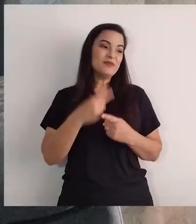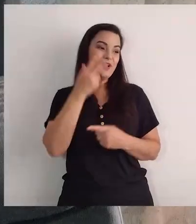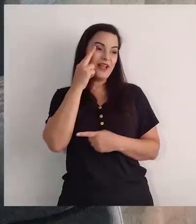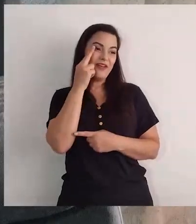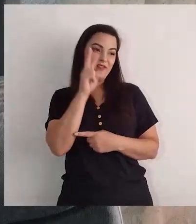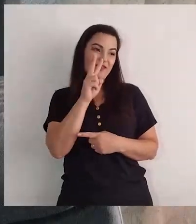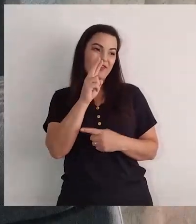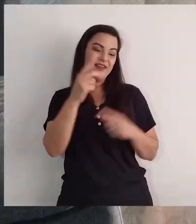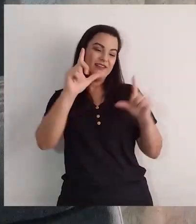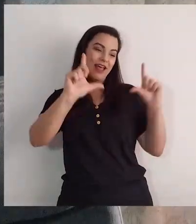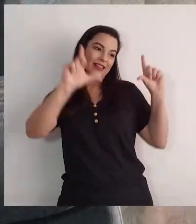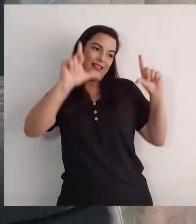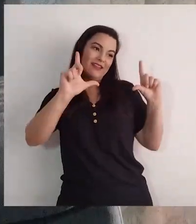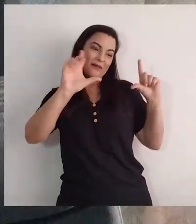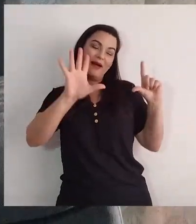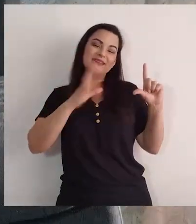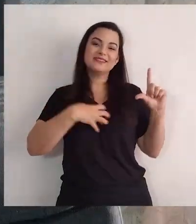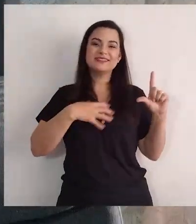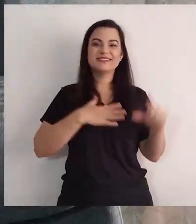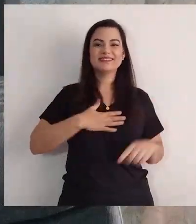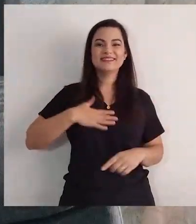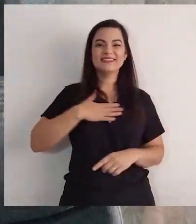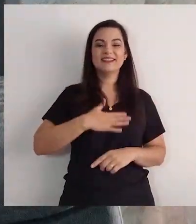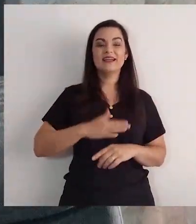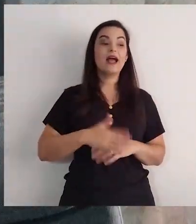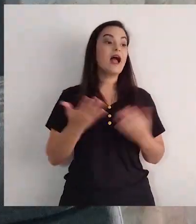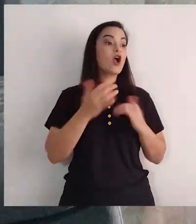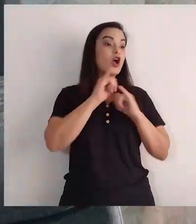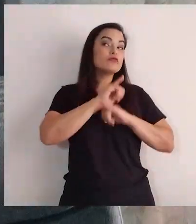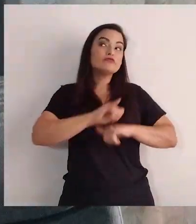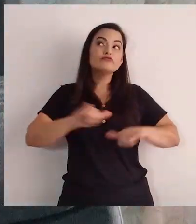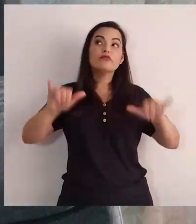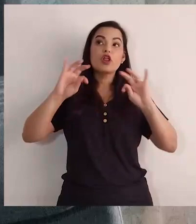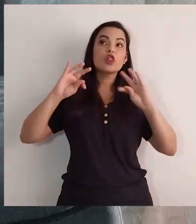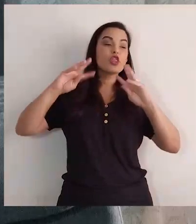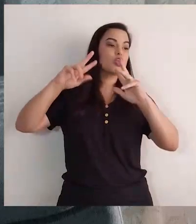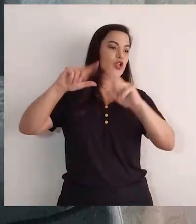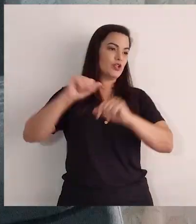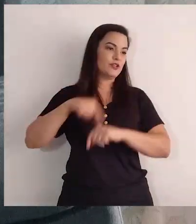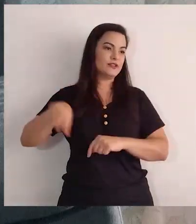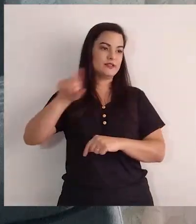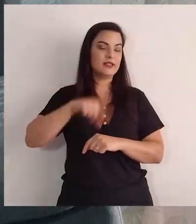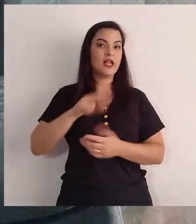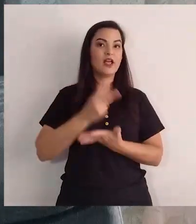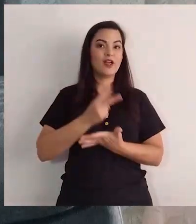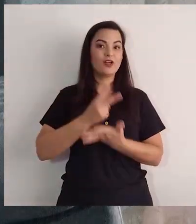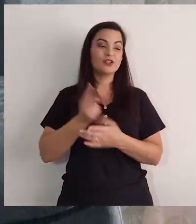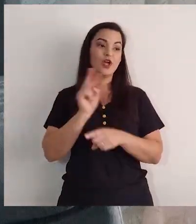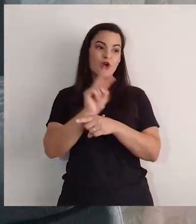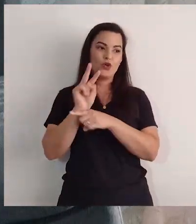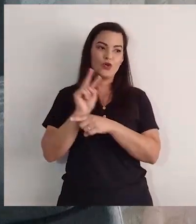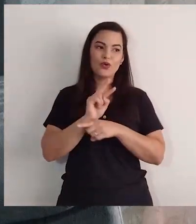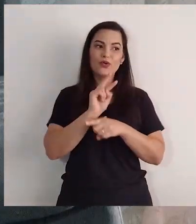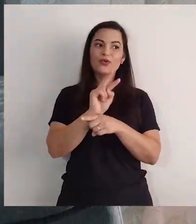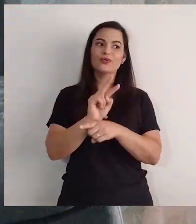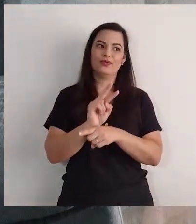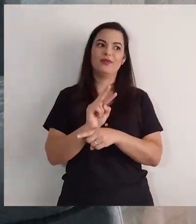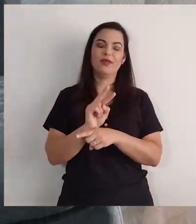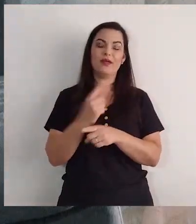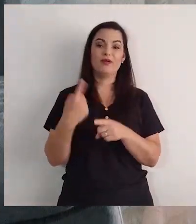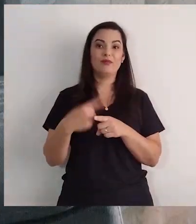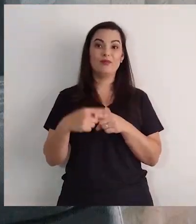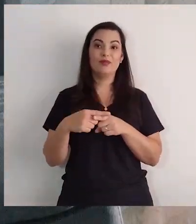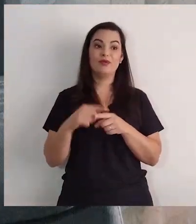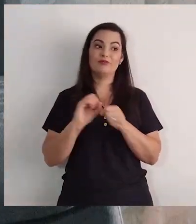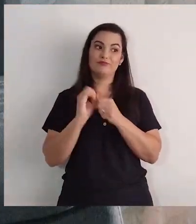fica com saudade, né? É. E deixa um recadinho agora para todo mundo, para continuarem se cuidando, né?